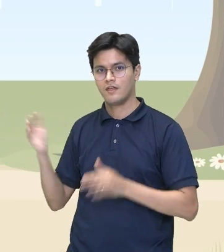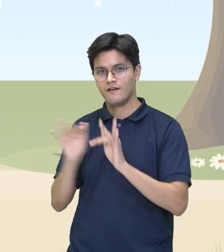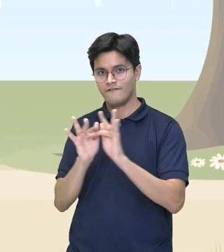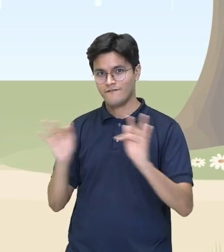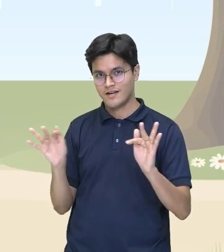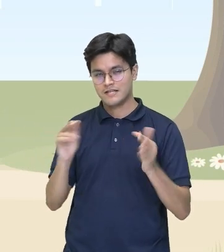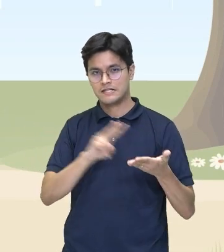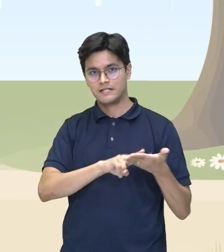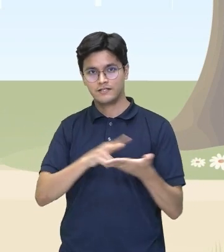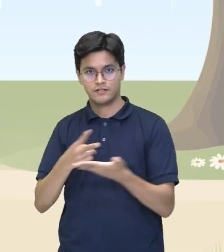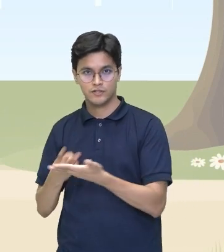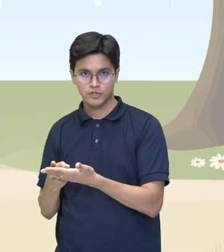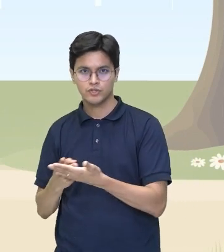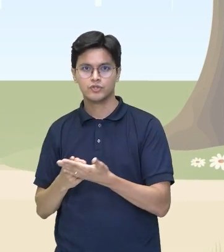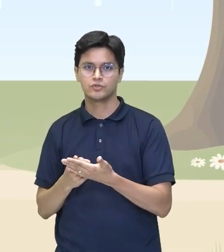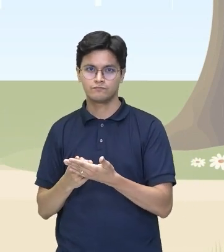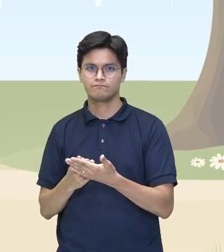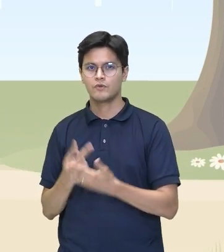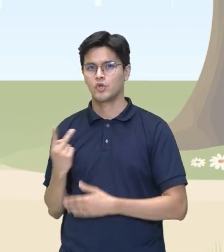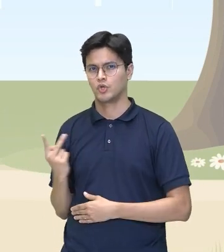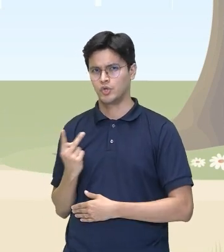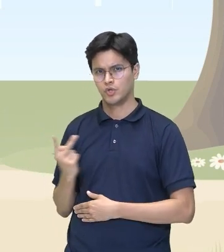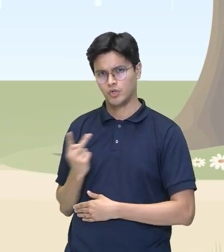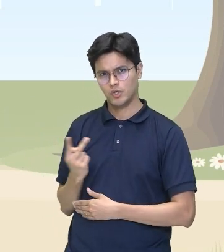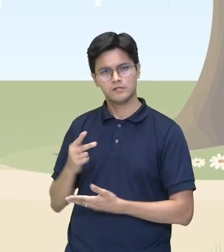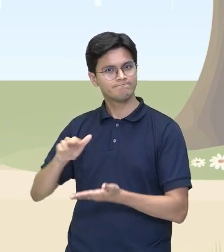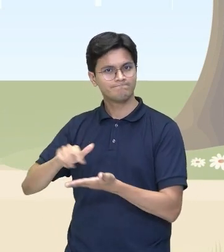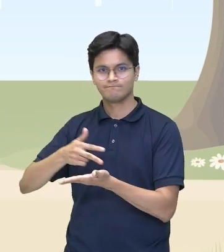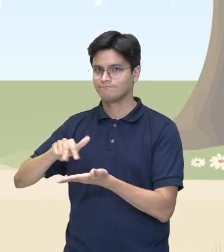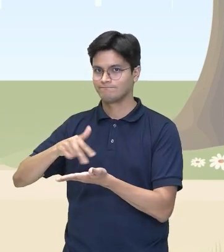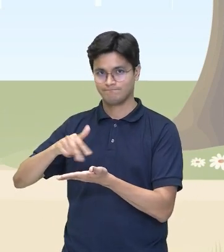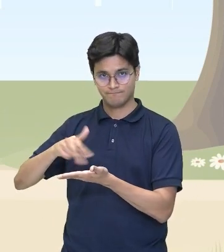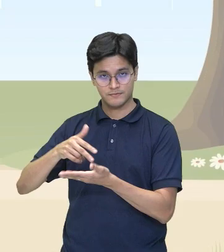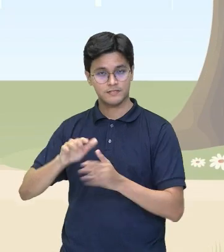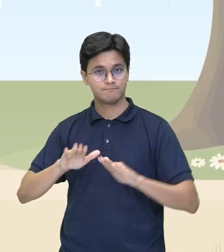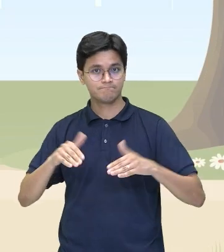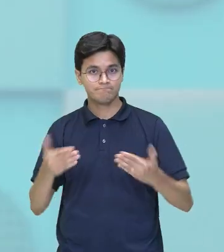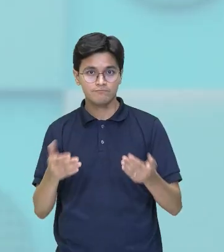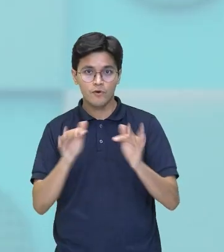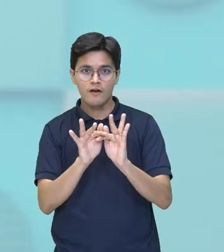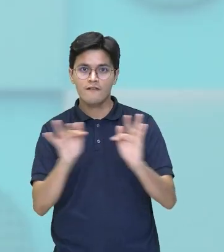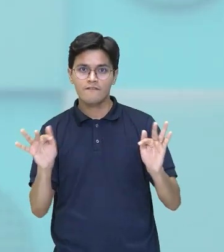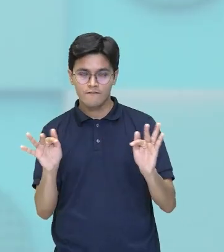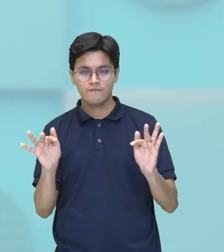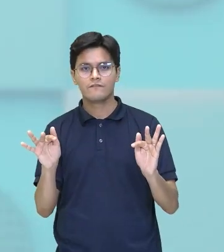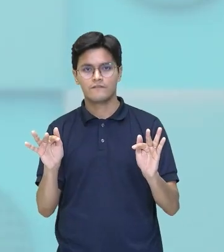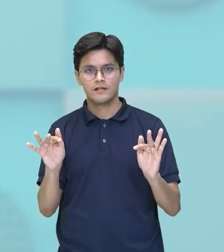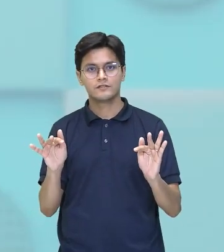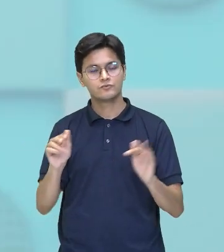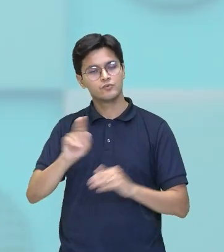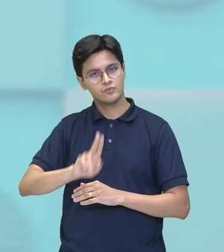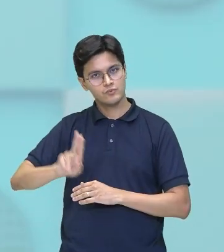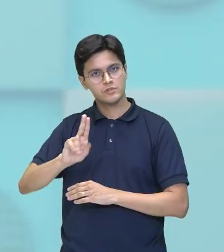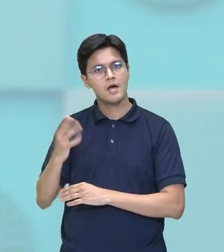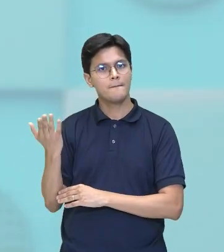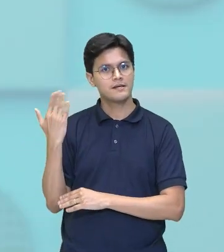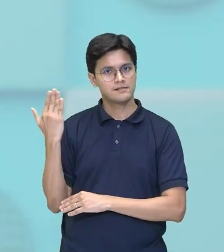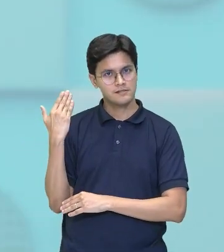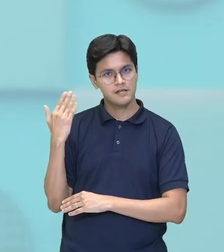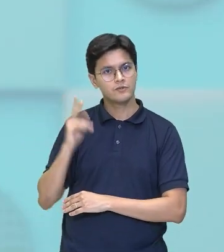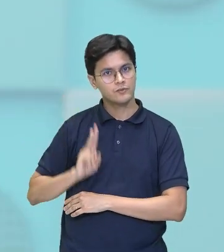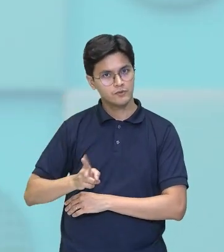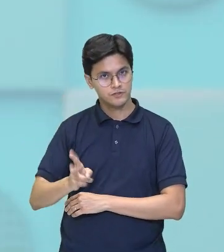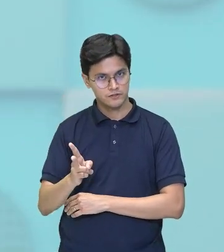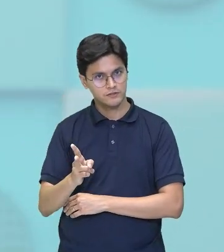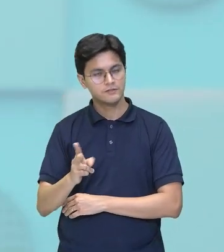não estávamos dançando. Então, esta frase está no past continuous? Sim, está no past